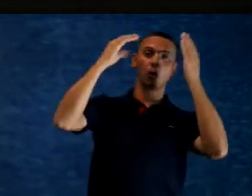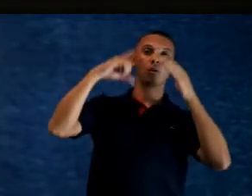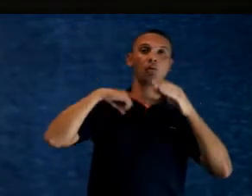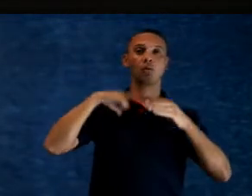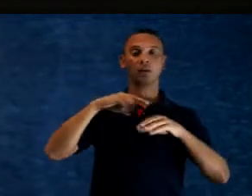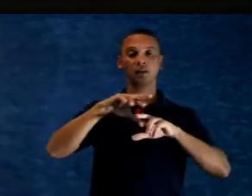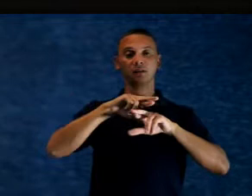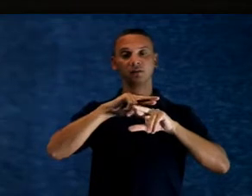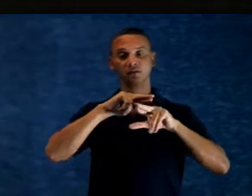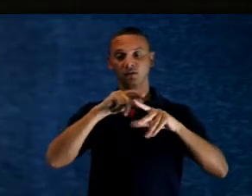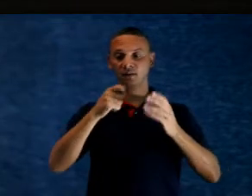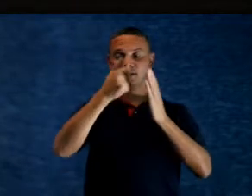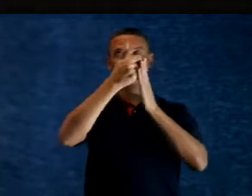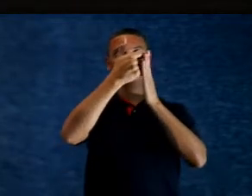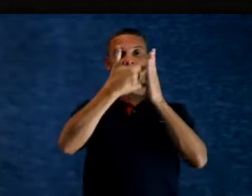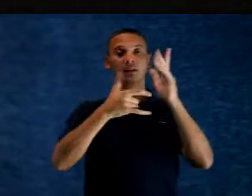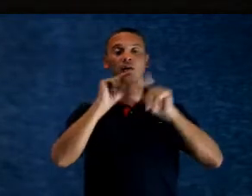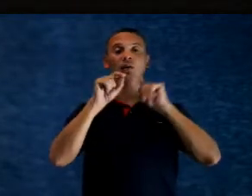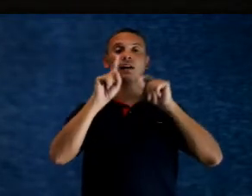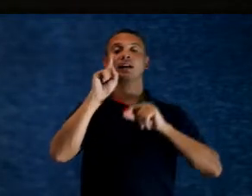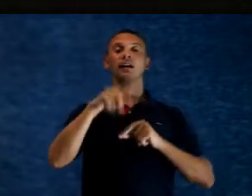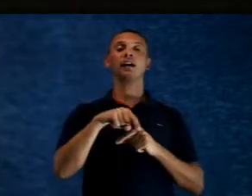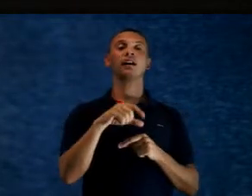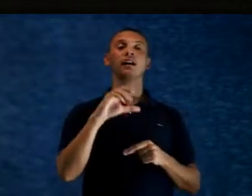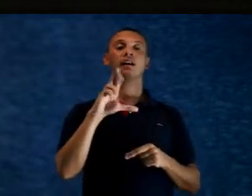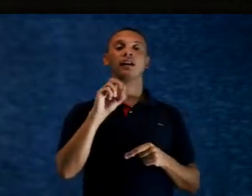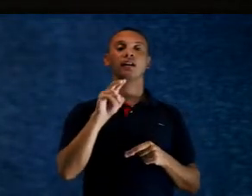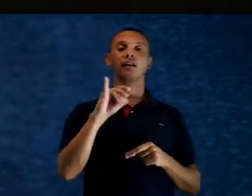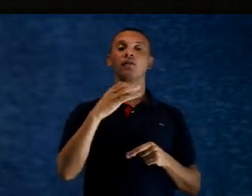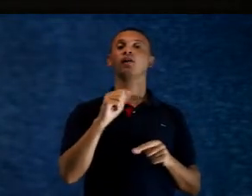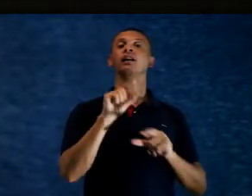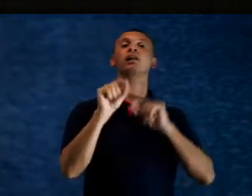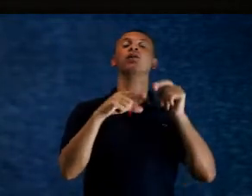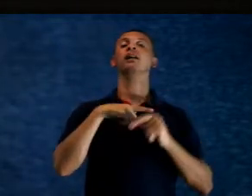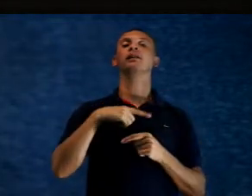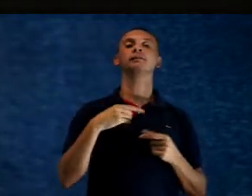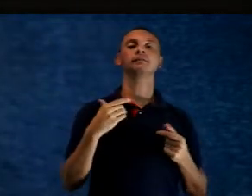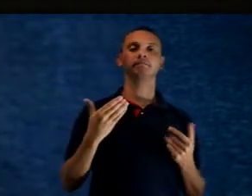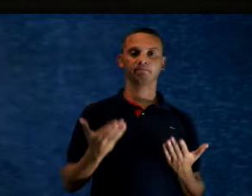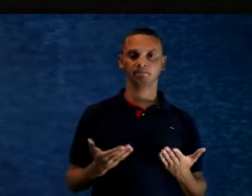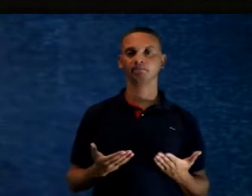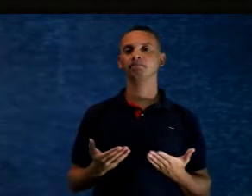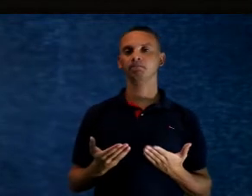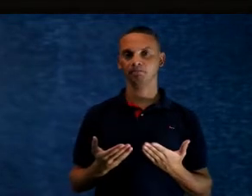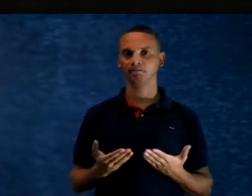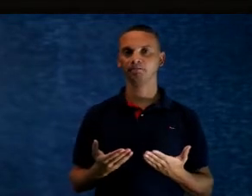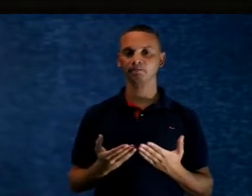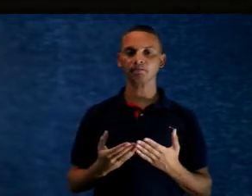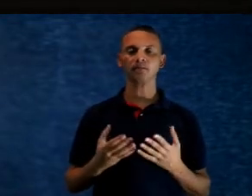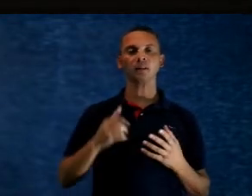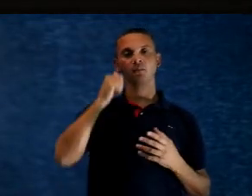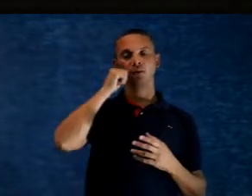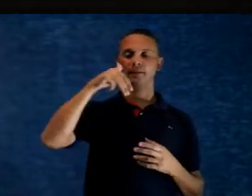A Angústia Domada. Está no livro O Valor da Vida, publicado pela editora Nova Fronteira